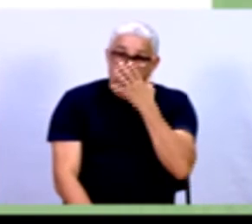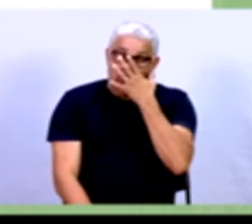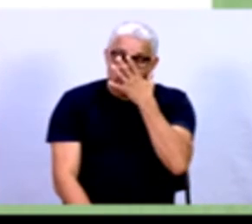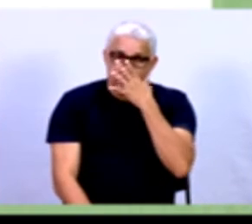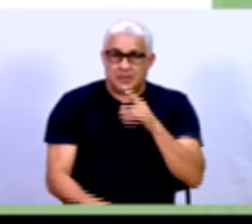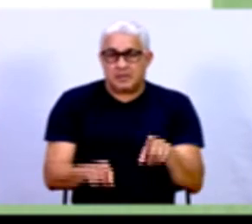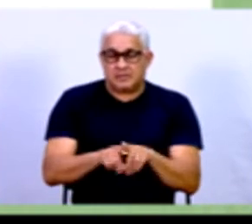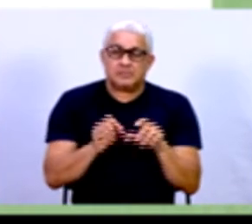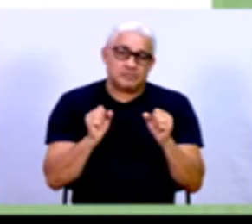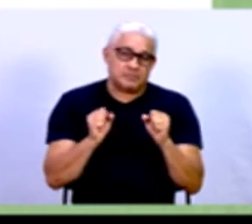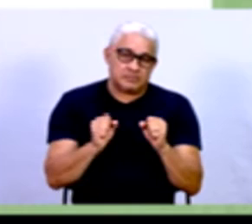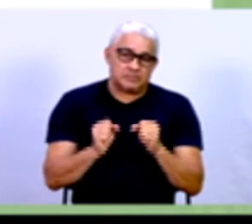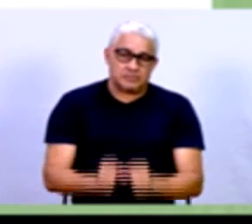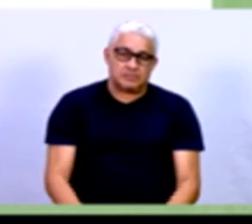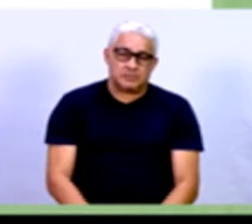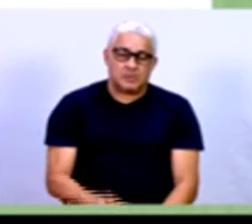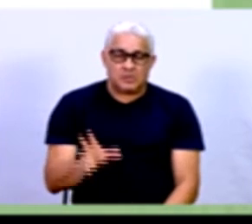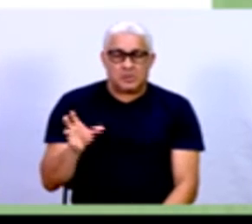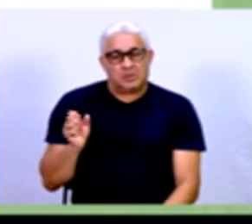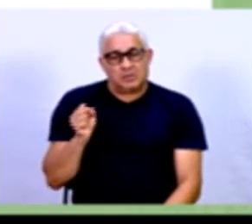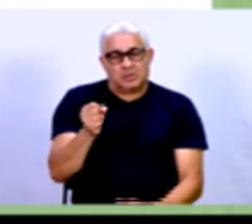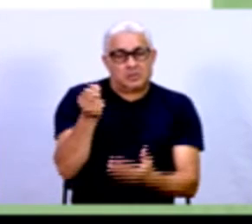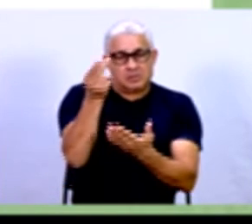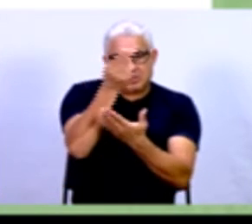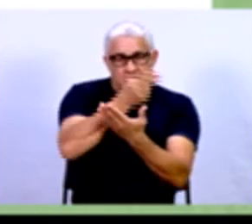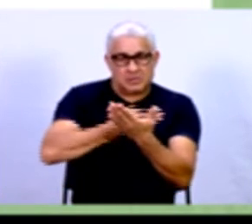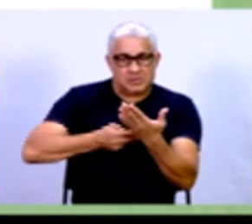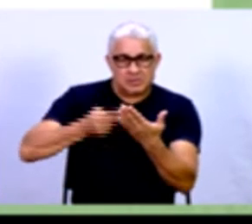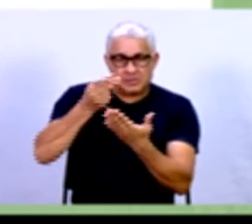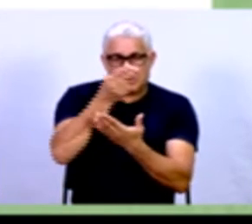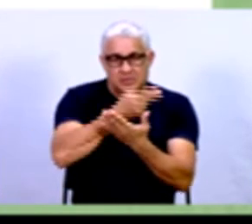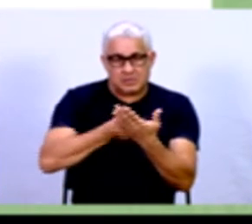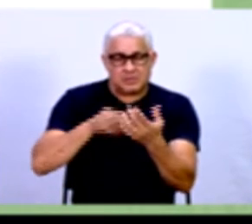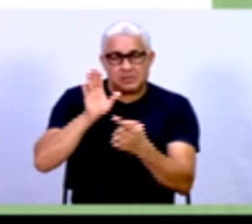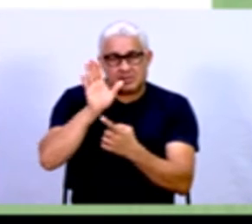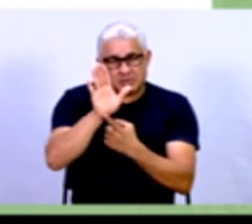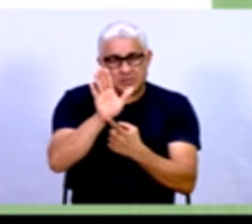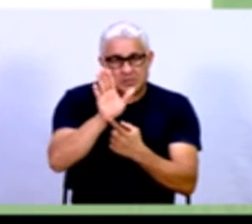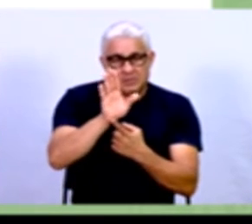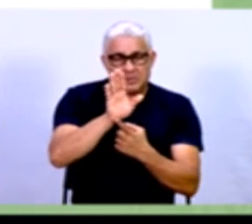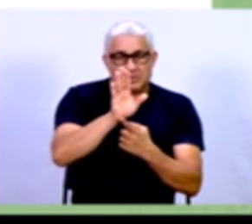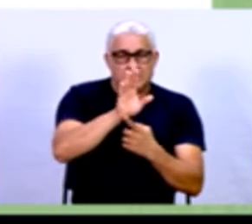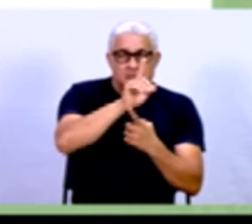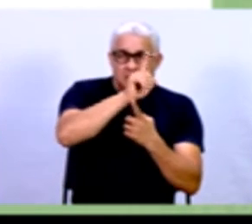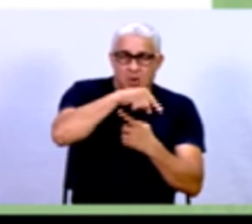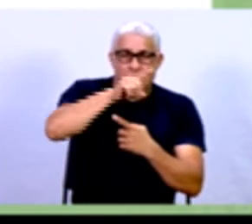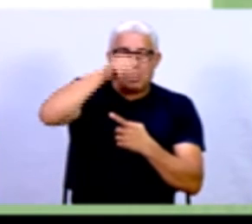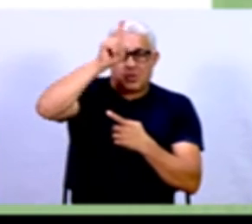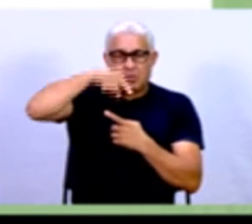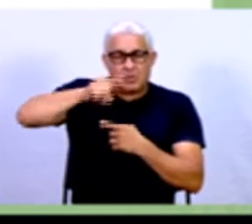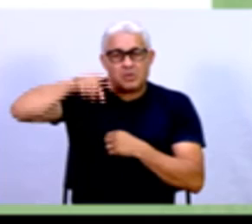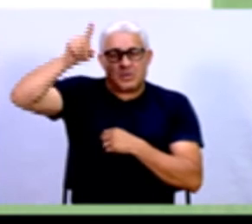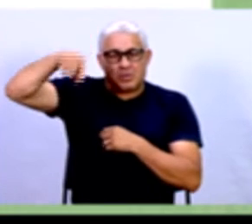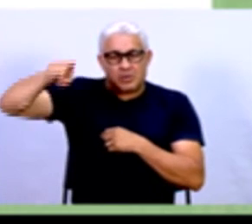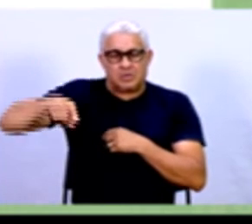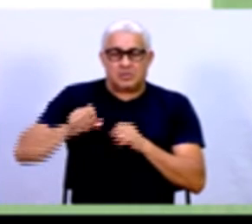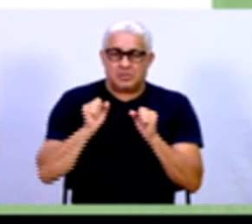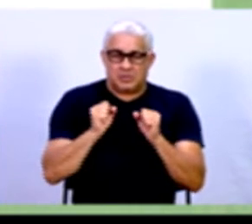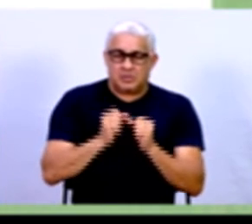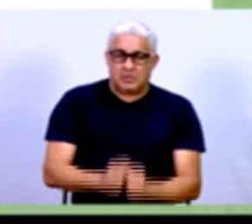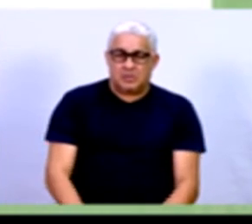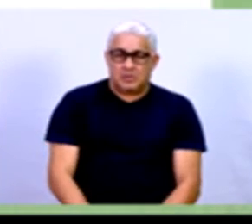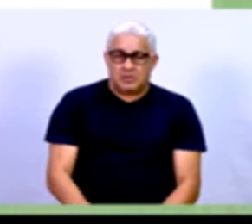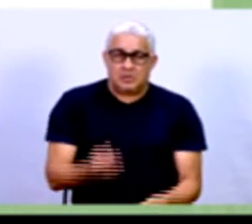E a gente pode representar esses dados que a gente encontrou agora através de gráfico, ó. A gente colocou aqui,